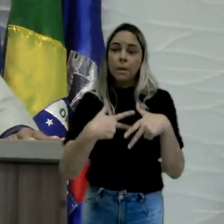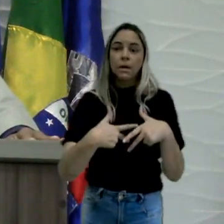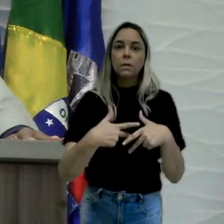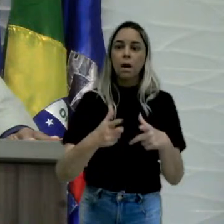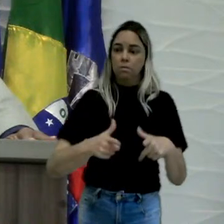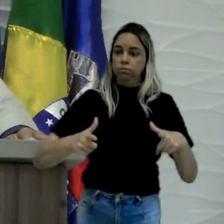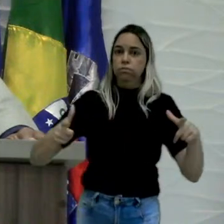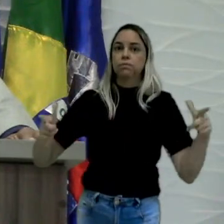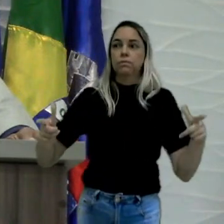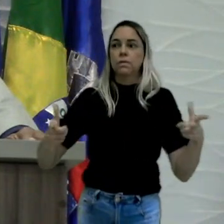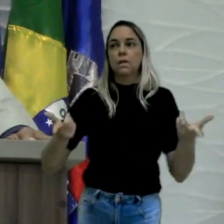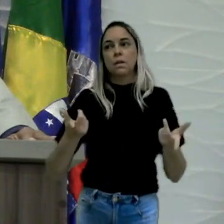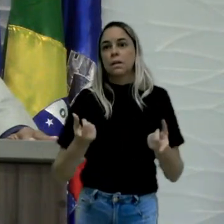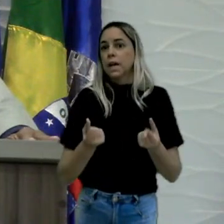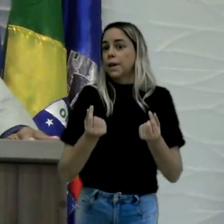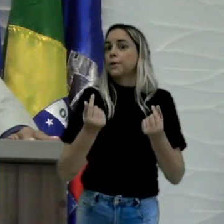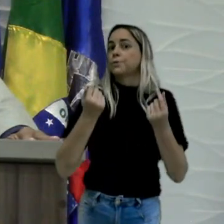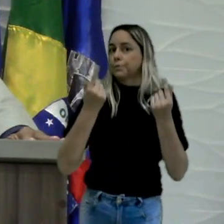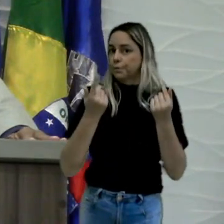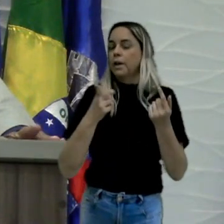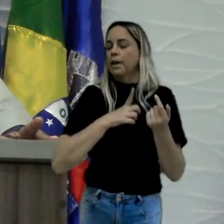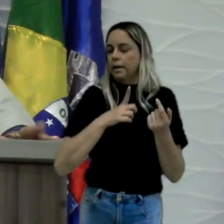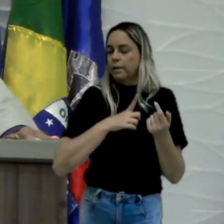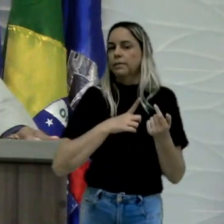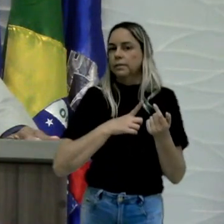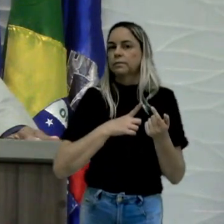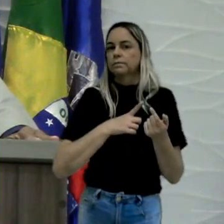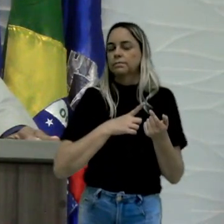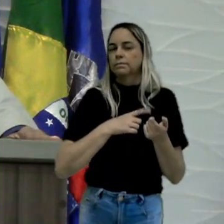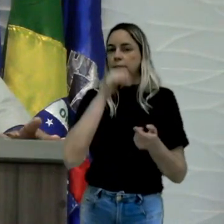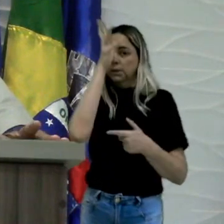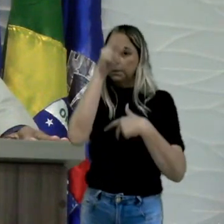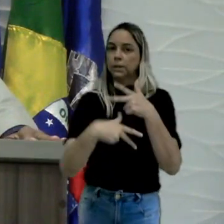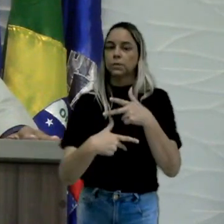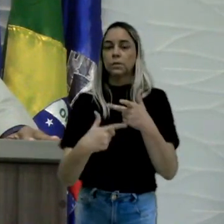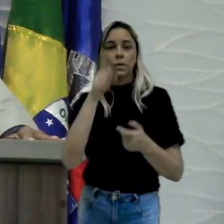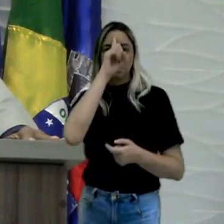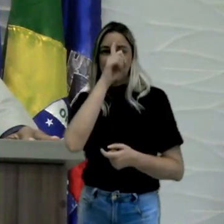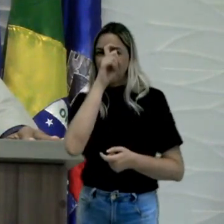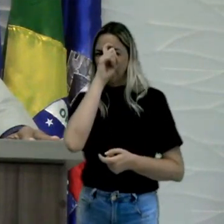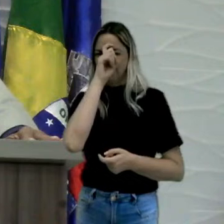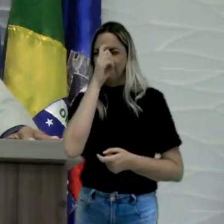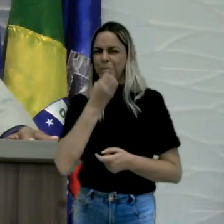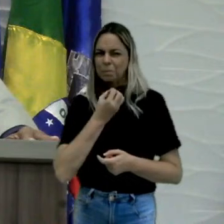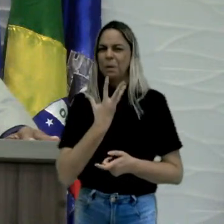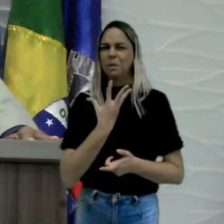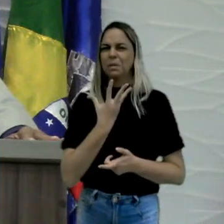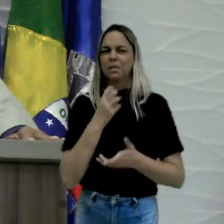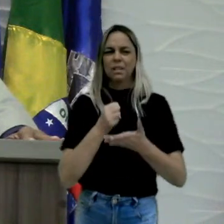que recarda por ano dentro de São Bento do Una, e hoje a gente não ter um hospital digno para a nossa população de São Bento do Una,